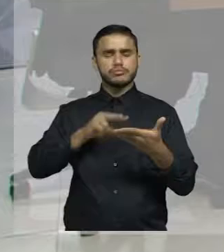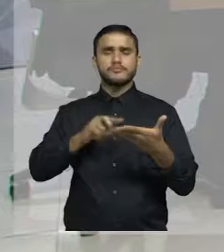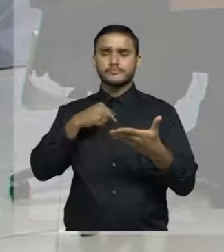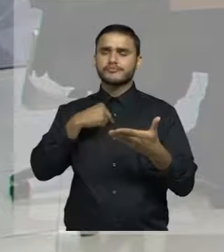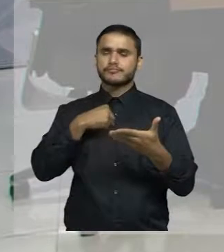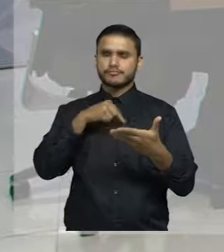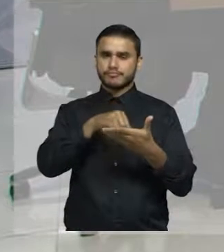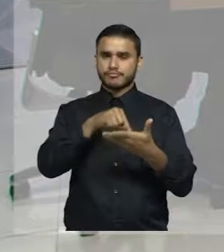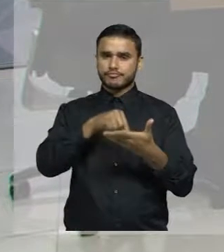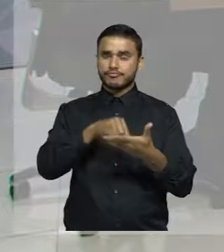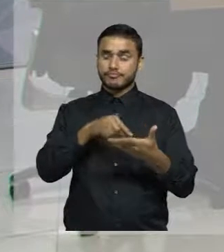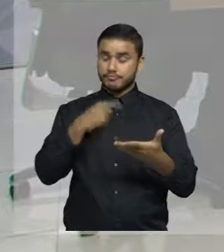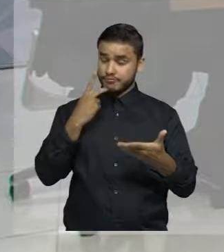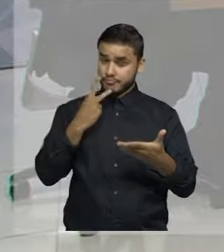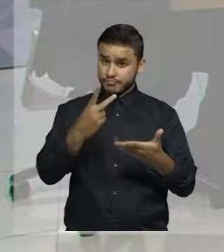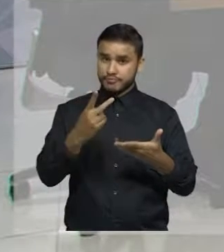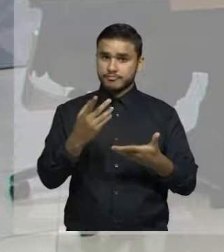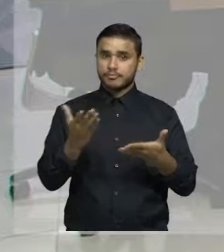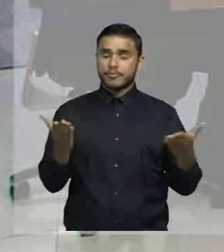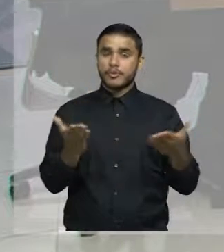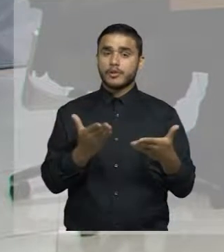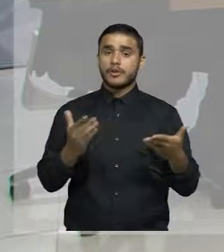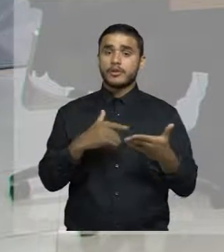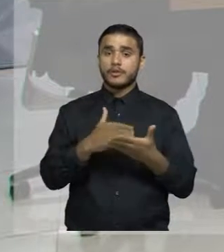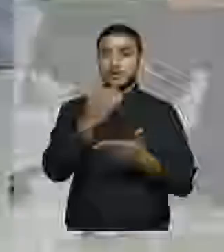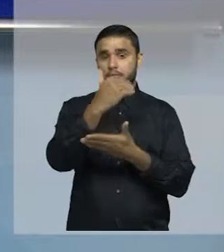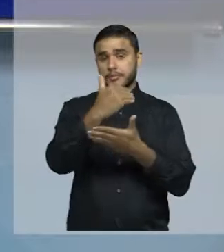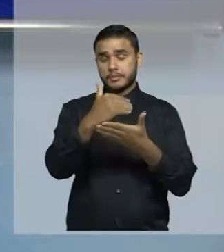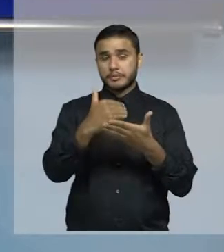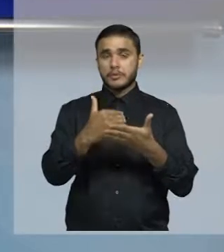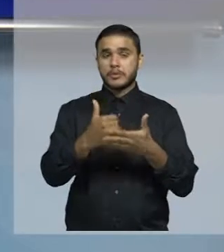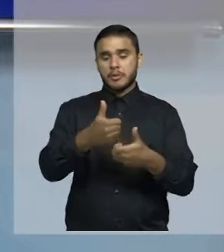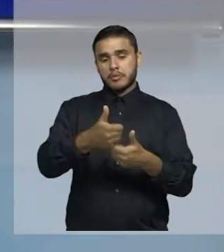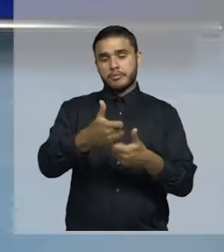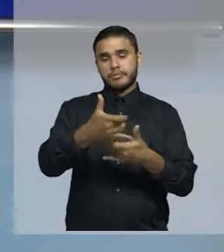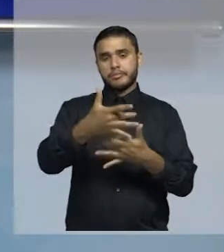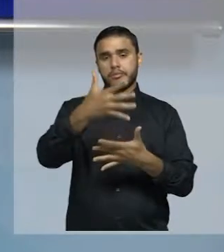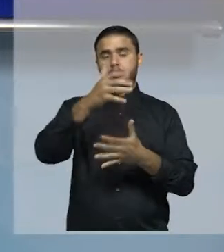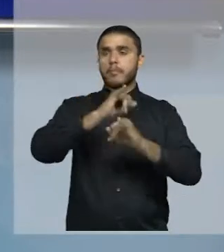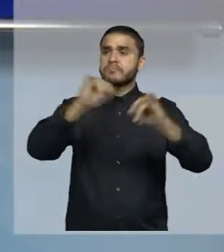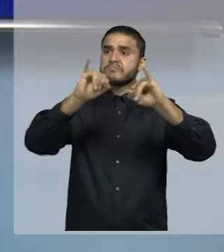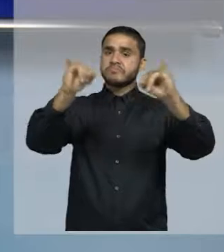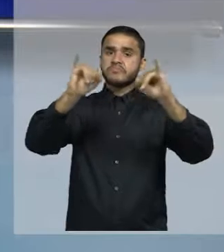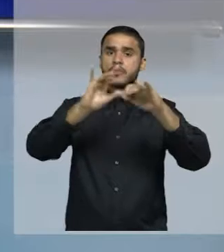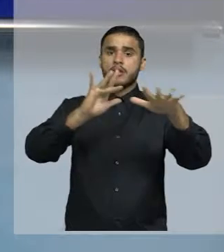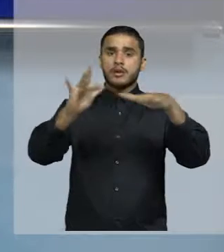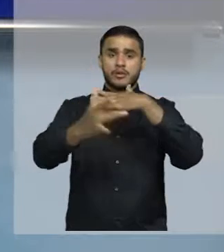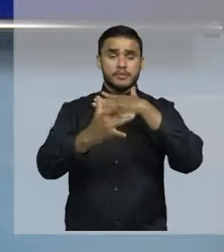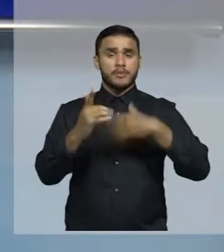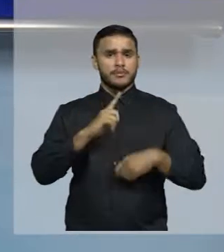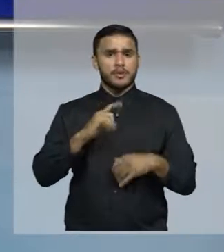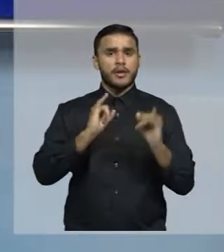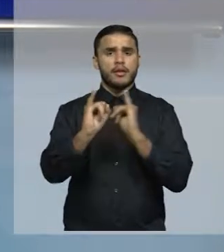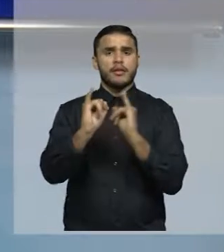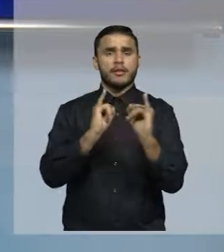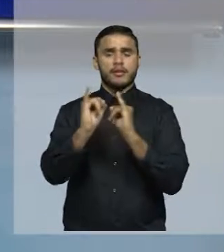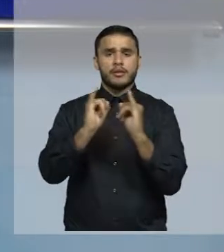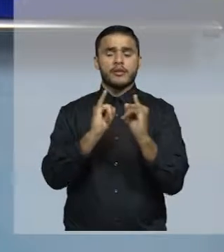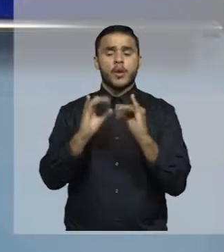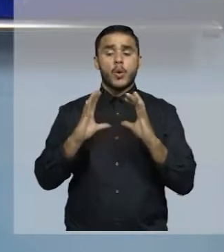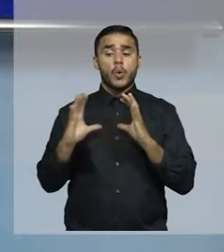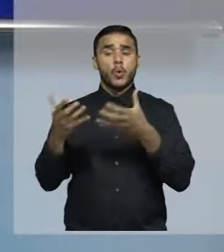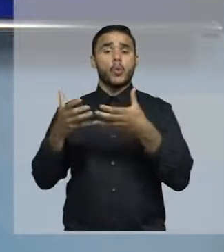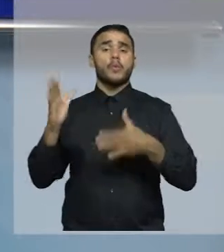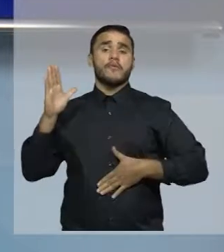ler um edital, e esse é o termo, que está circulando na